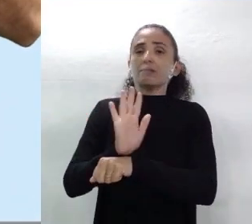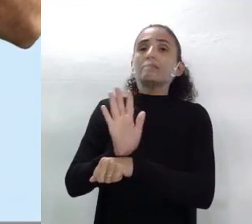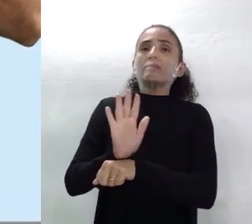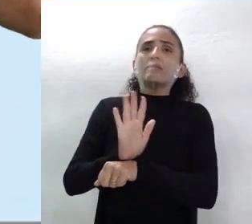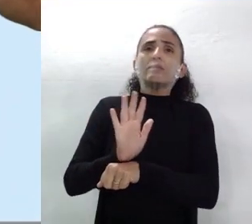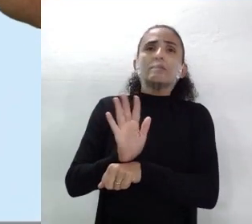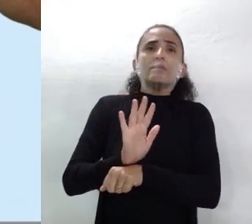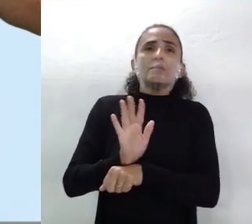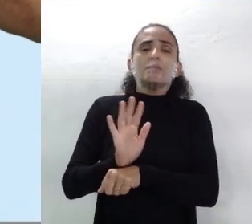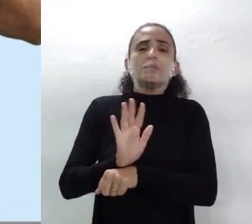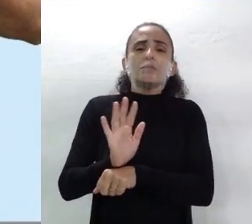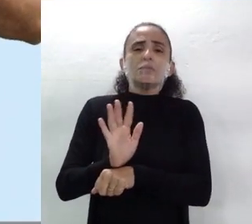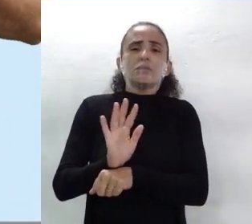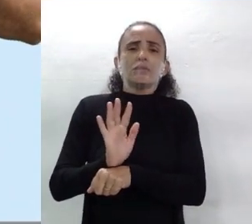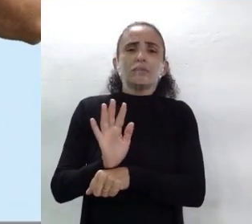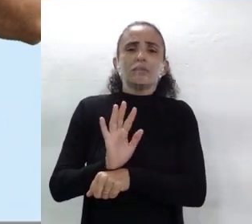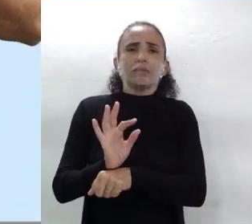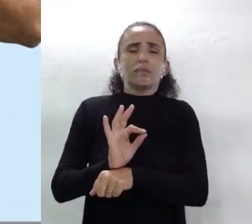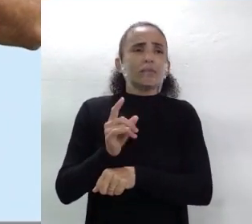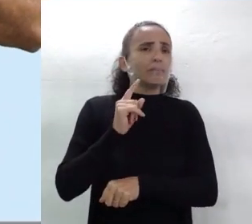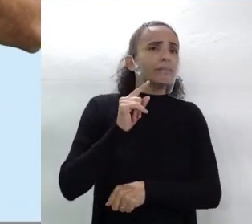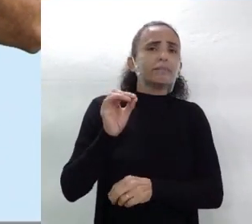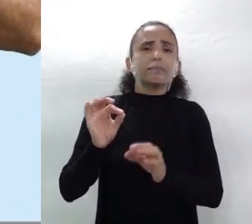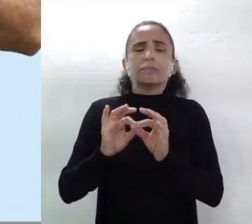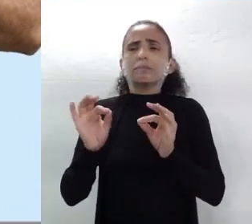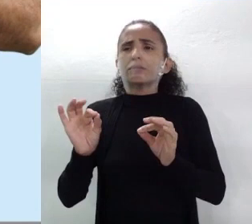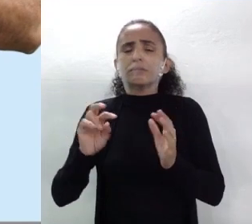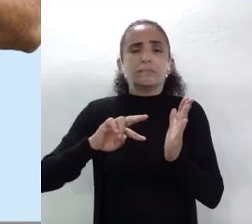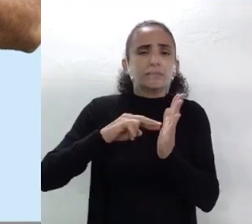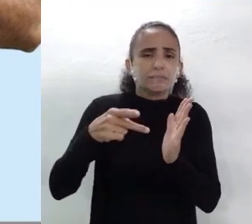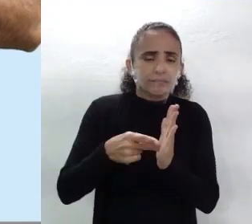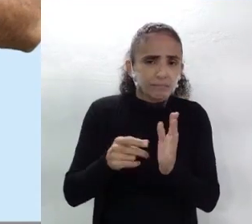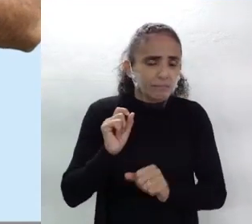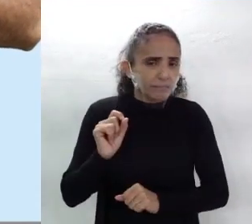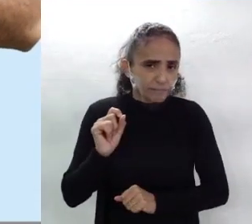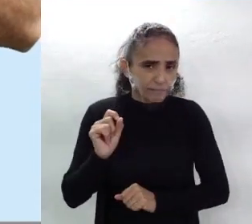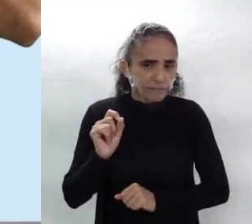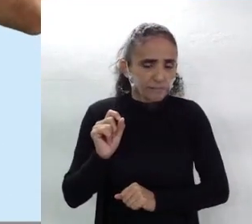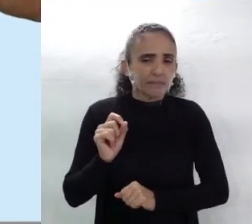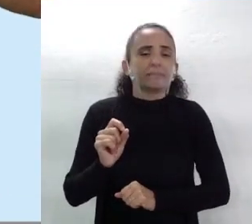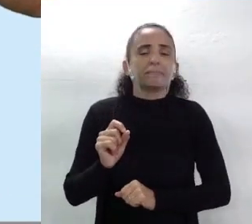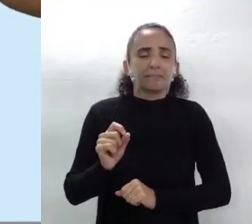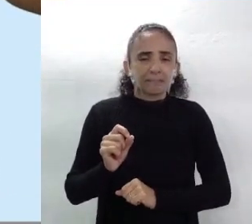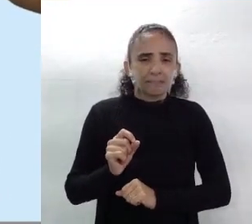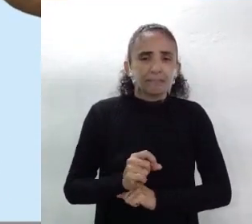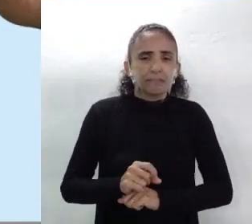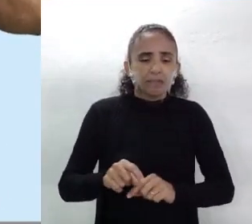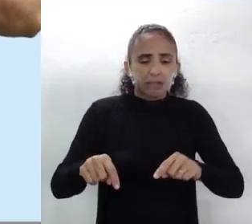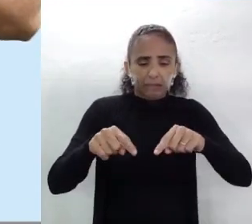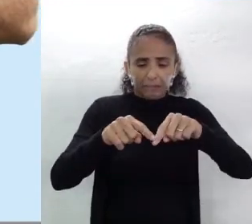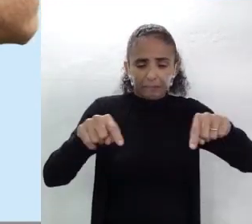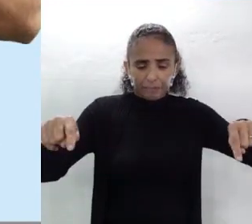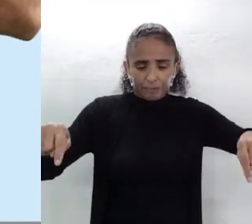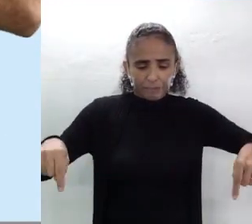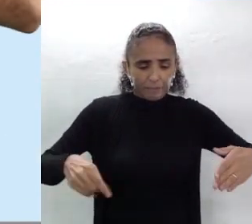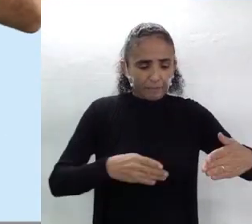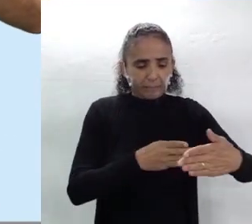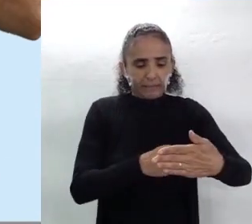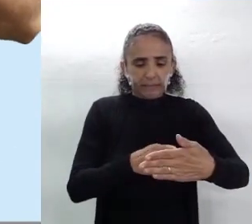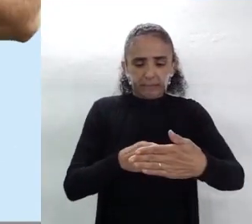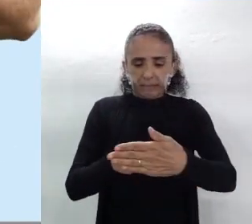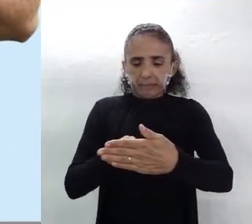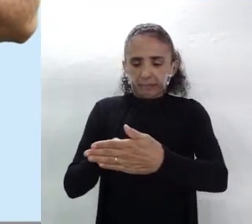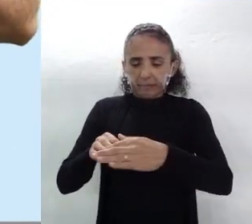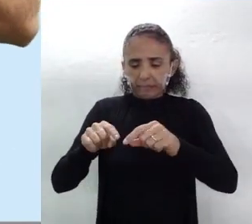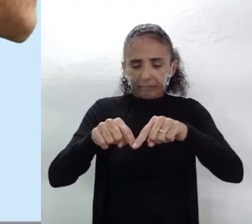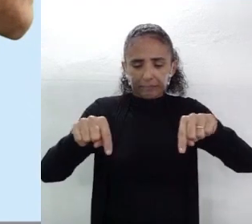seguinte, olha, o perímetro está cercado, quer dizer o quê? Isso aí, que os lados estão cercados. Então quando os lados